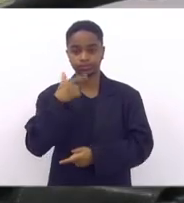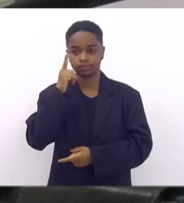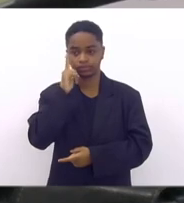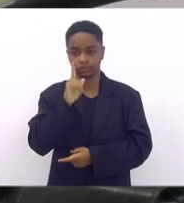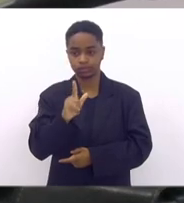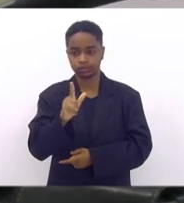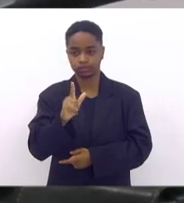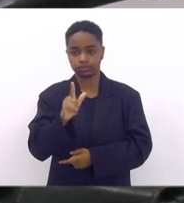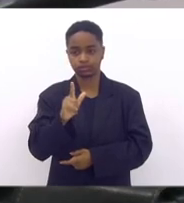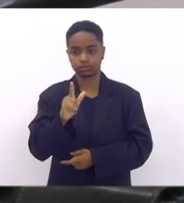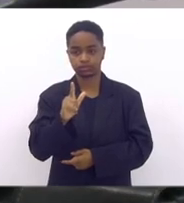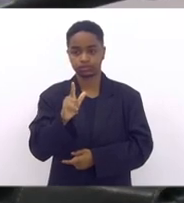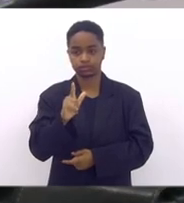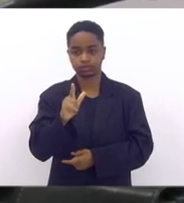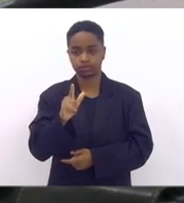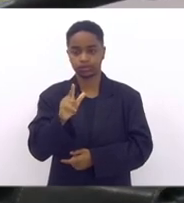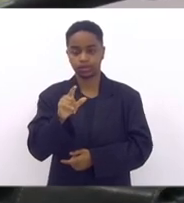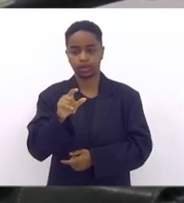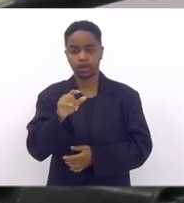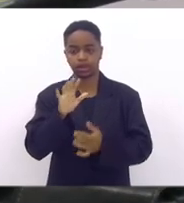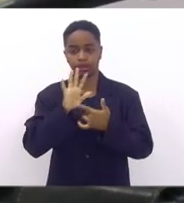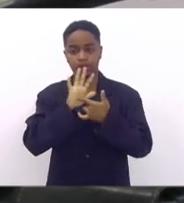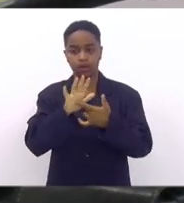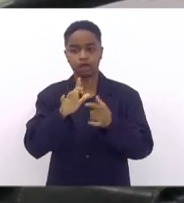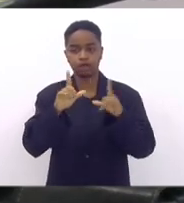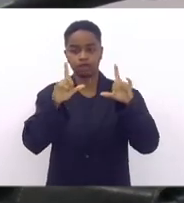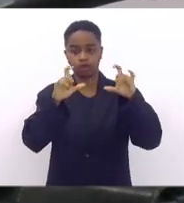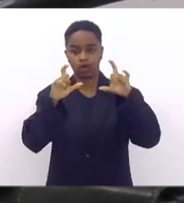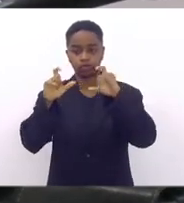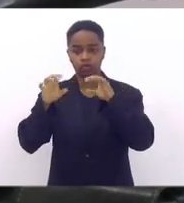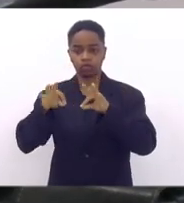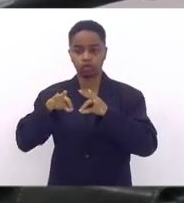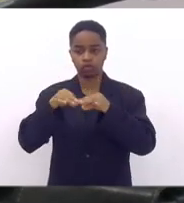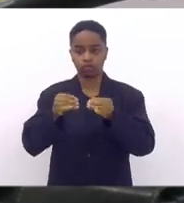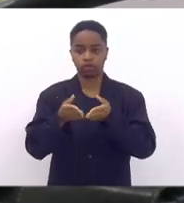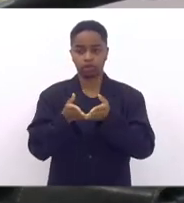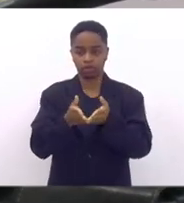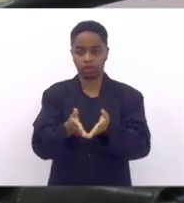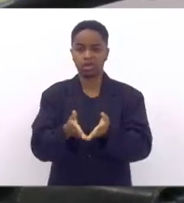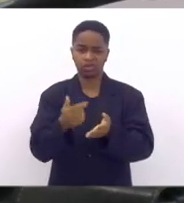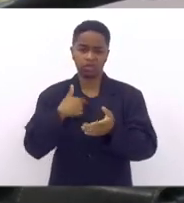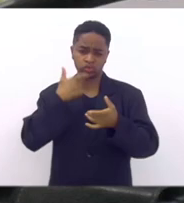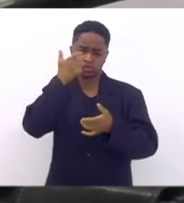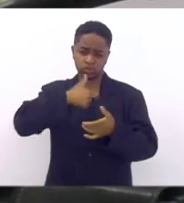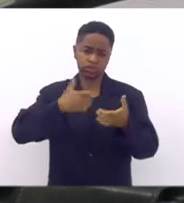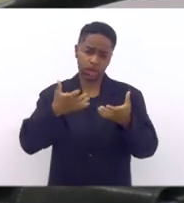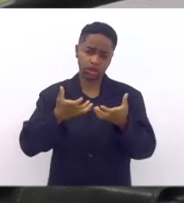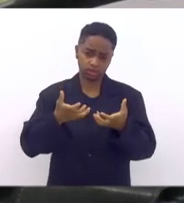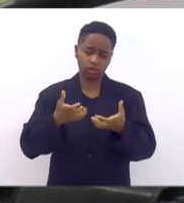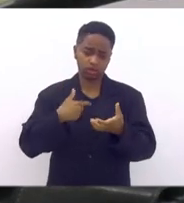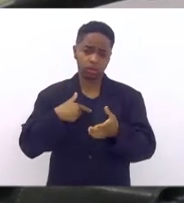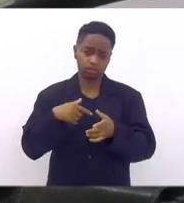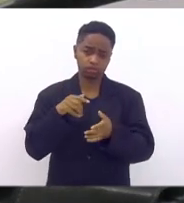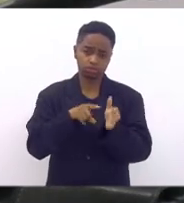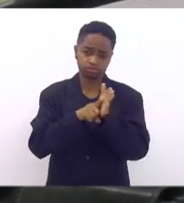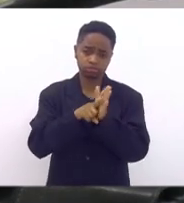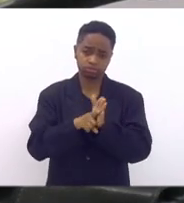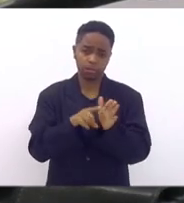deputados aqui ó todas as fotos todas as embarcações eu fui atrás eu sou chata né fui atrás tud